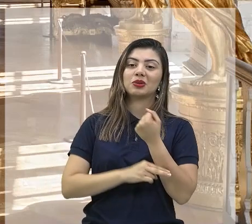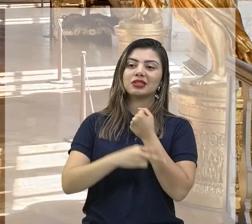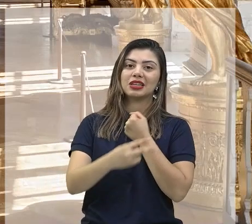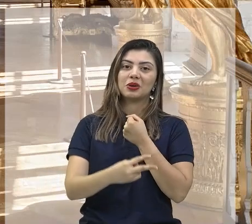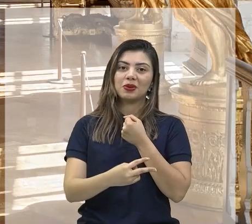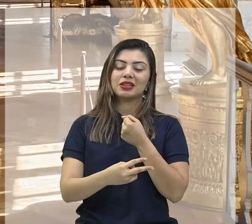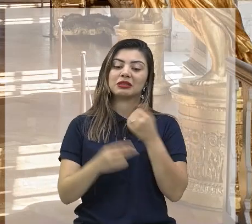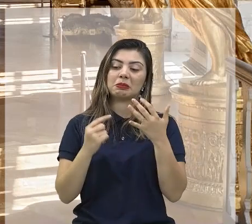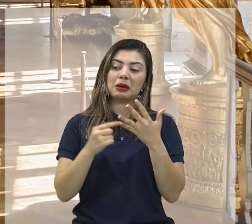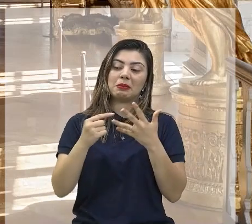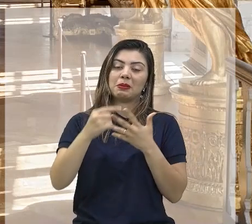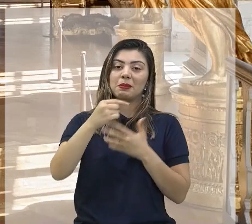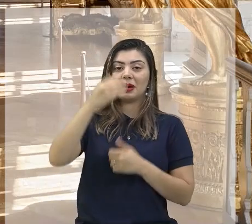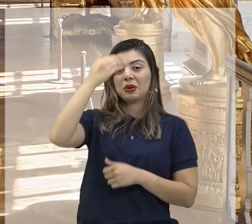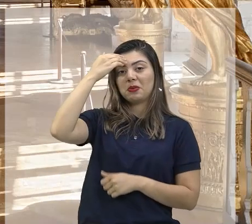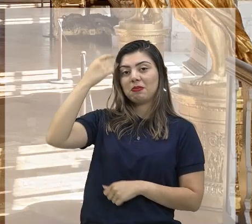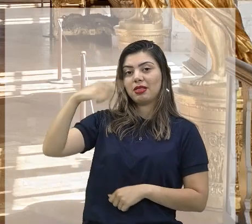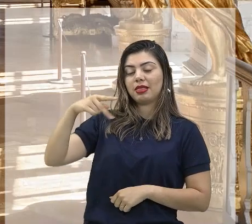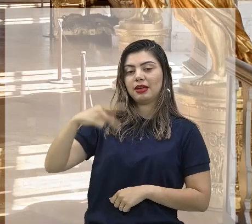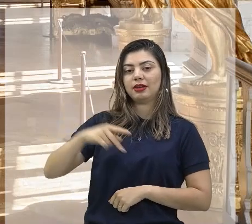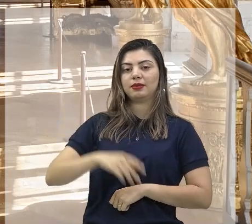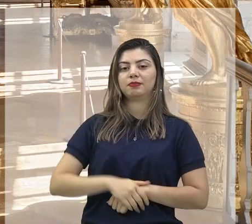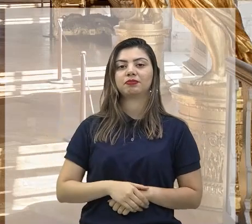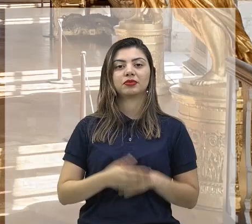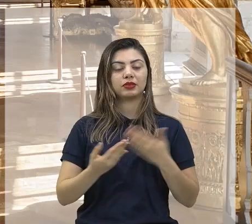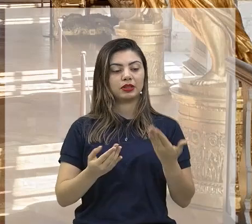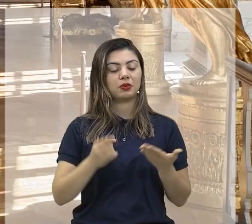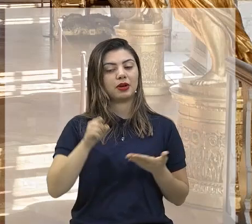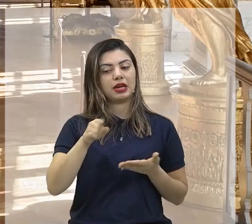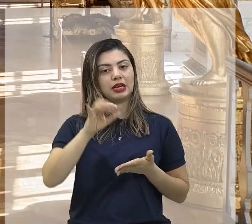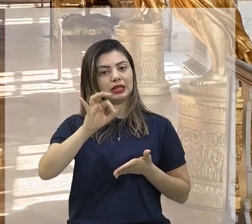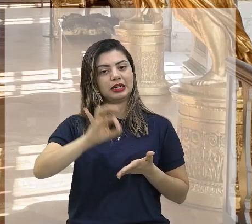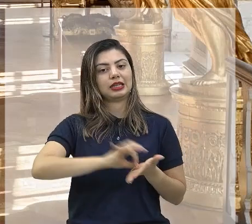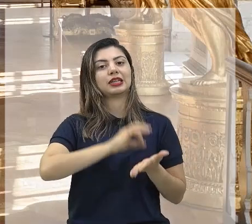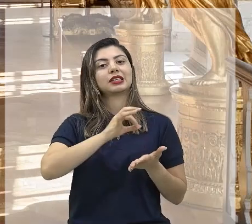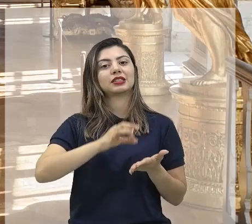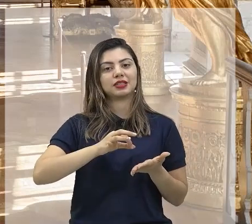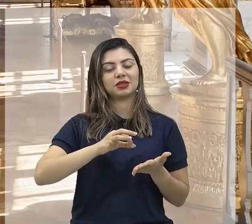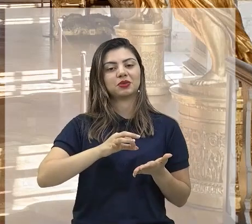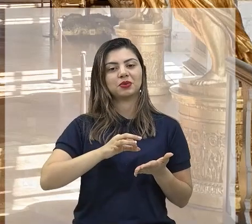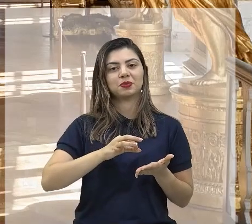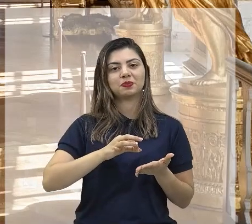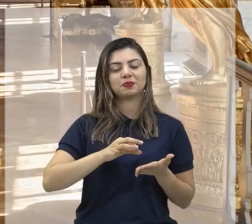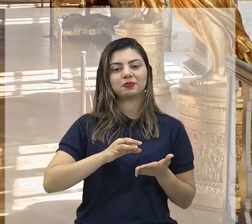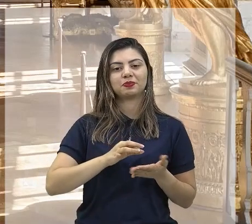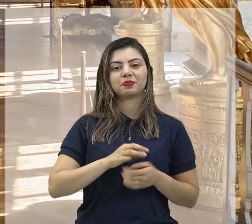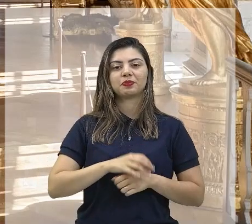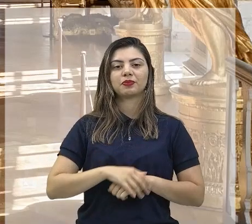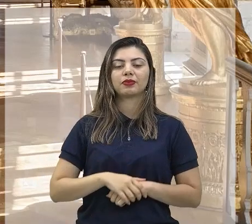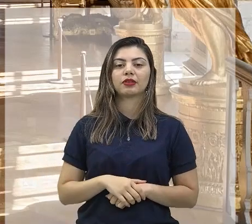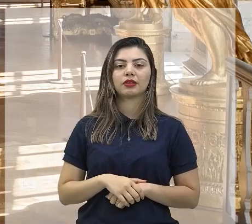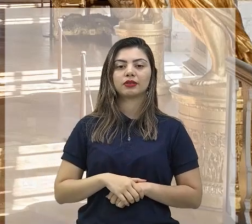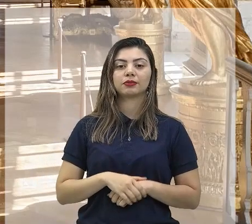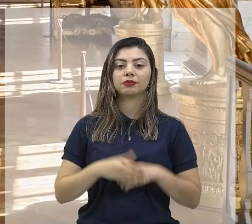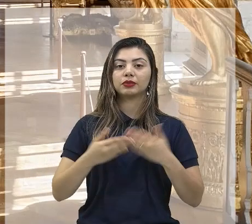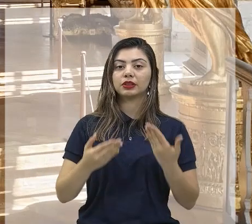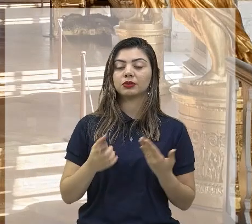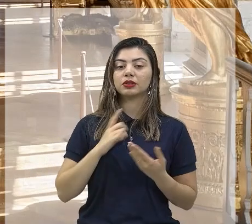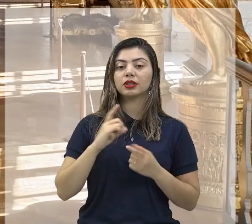subsequentes. Esta cláusula de culpa, conhecida como a cláusula de culpa, estava contida no